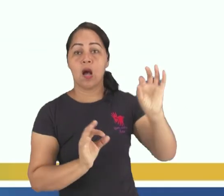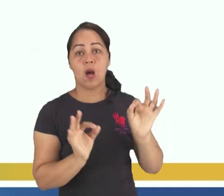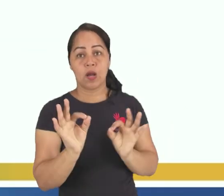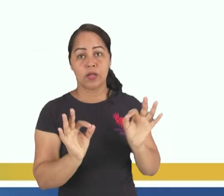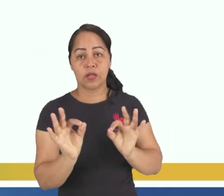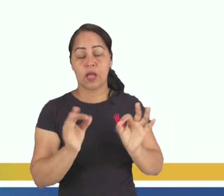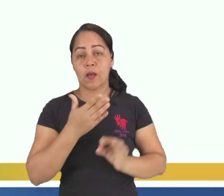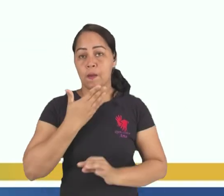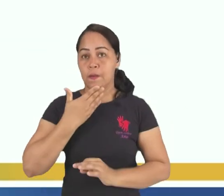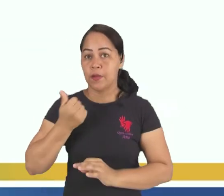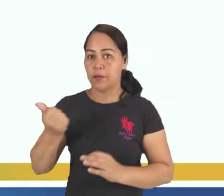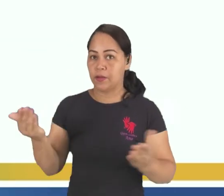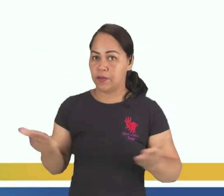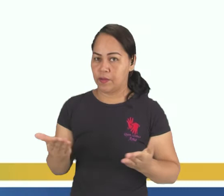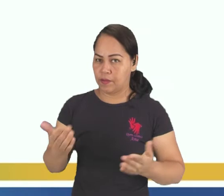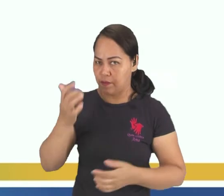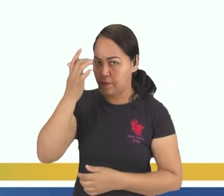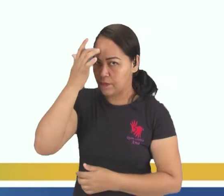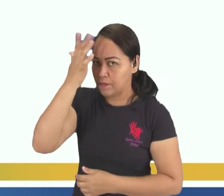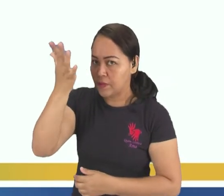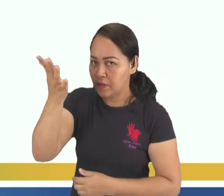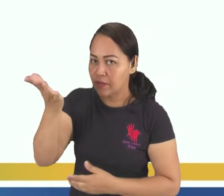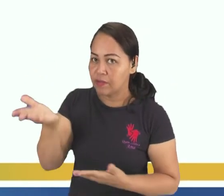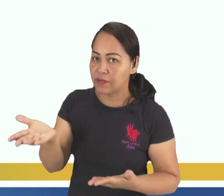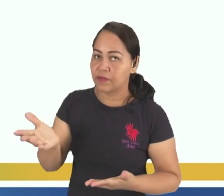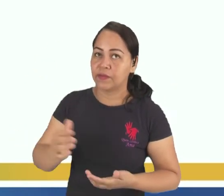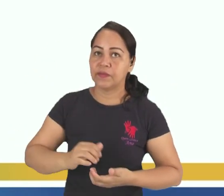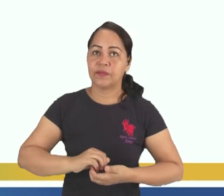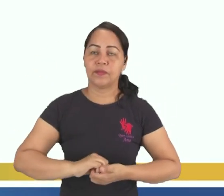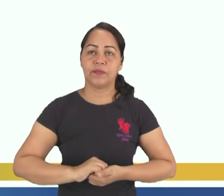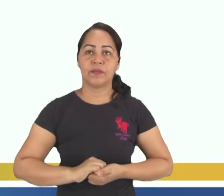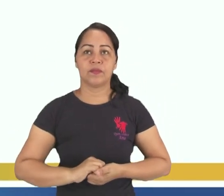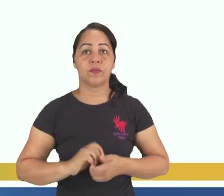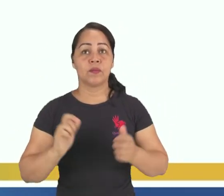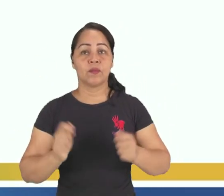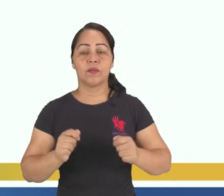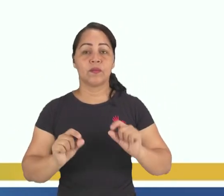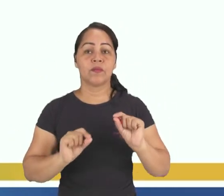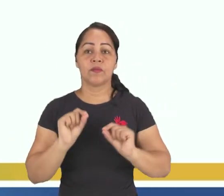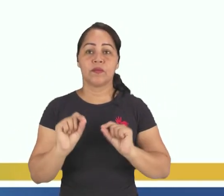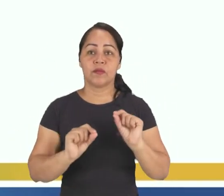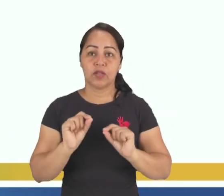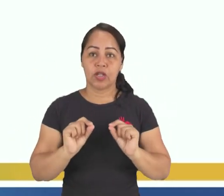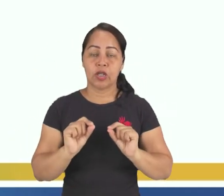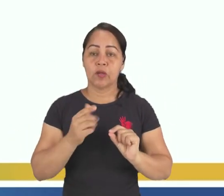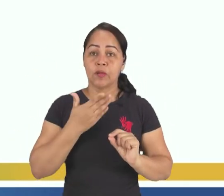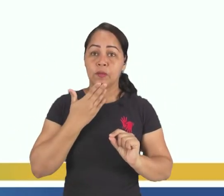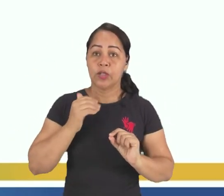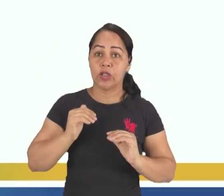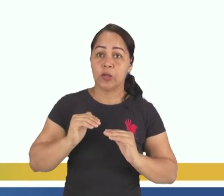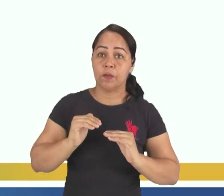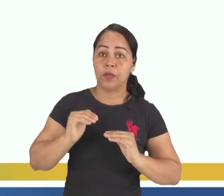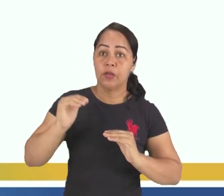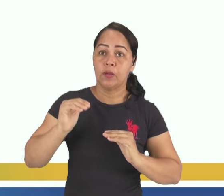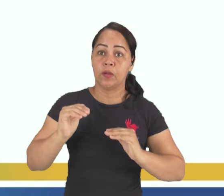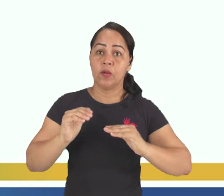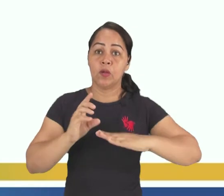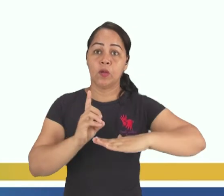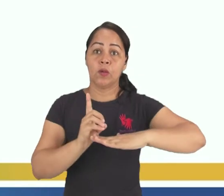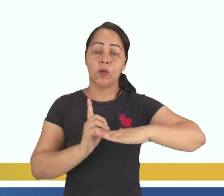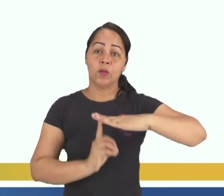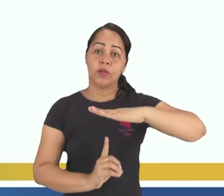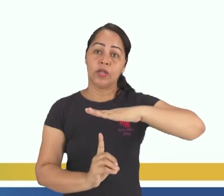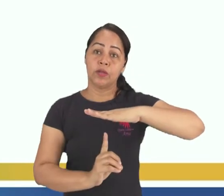seguinte, ficou fácil, né, com o desenho. Então a gente pode observar o seguinte, que quanto maior é o